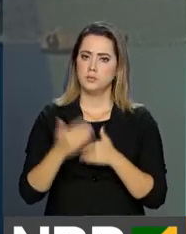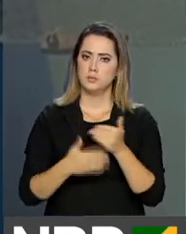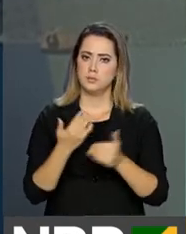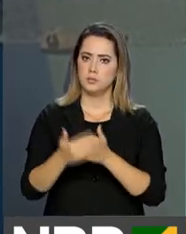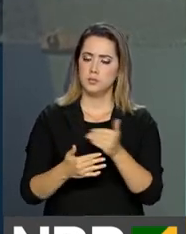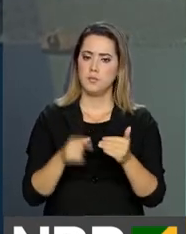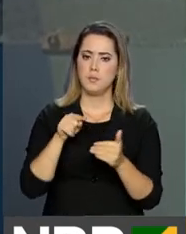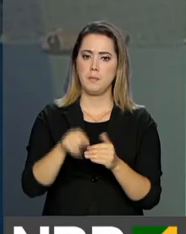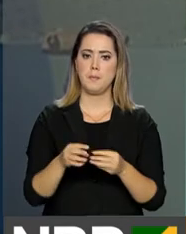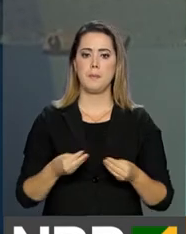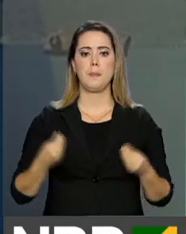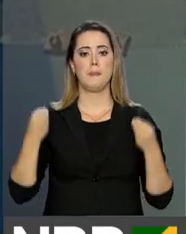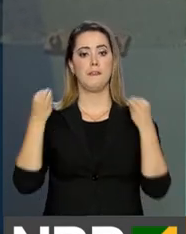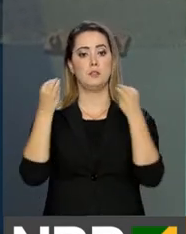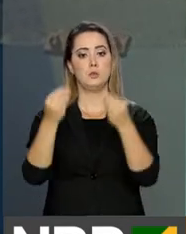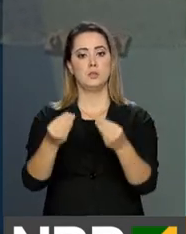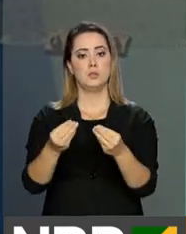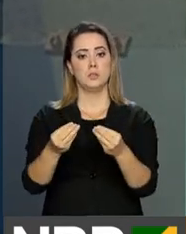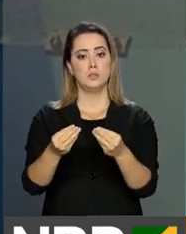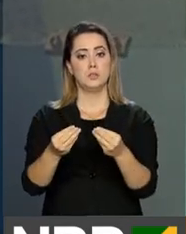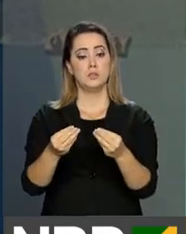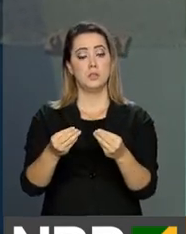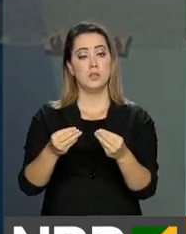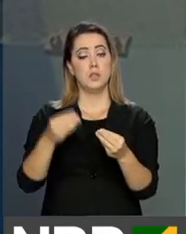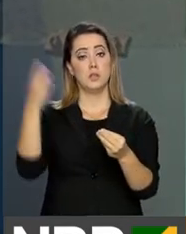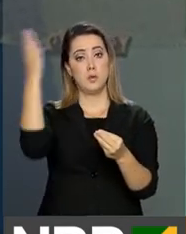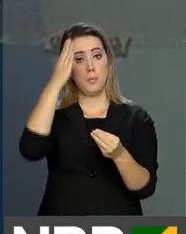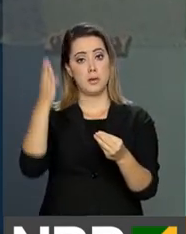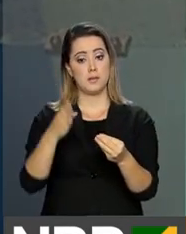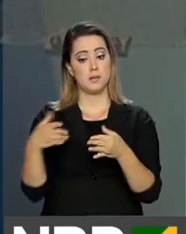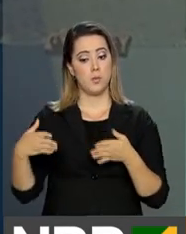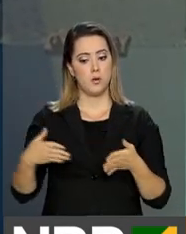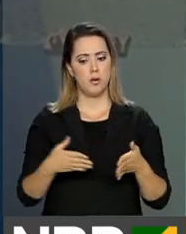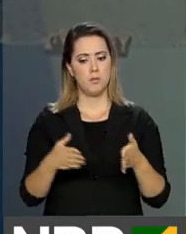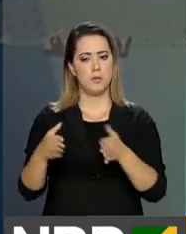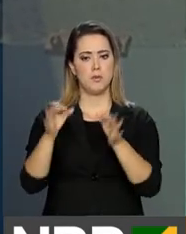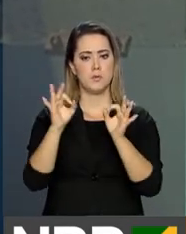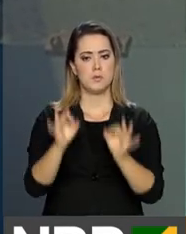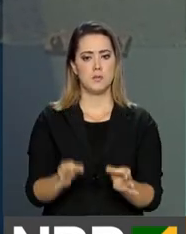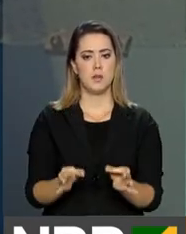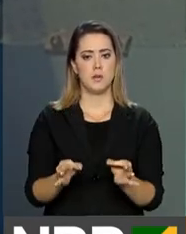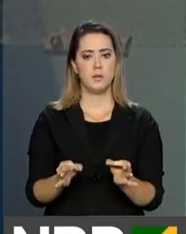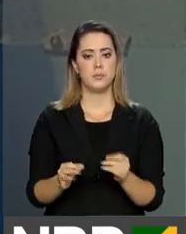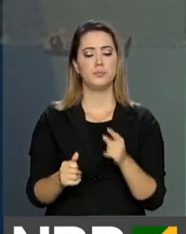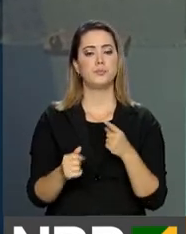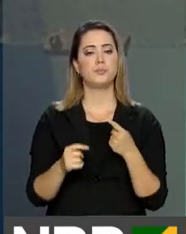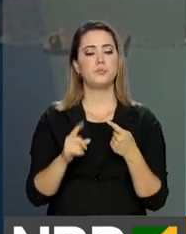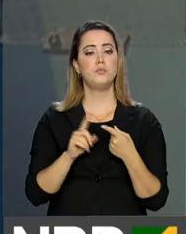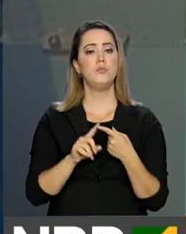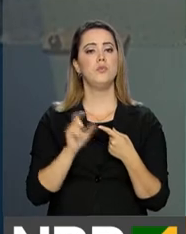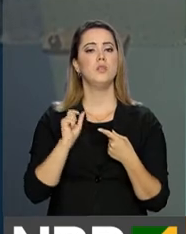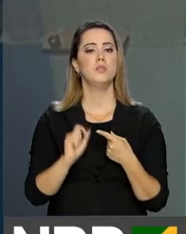imodestamente, devolvendo rumos ao país. O primeiro passo, aliás, foi